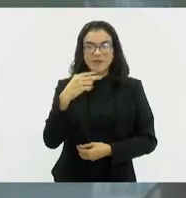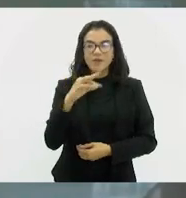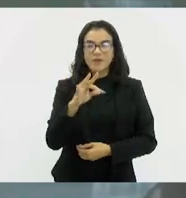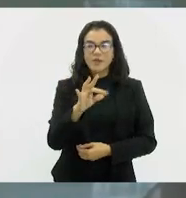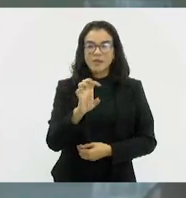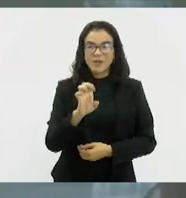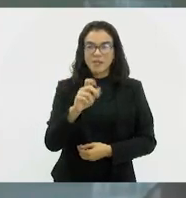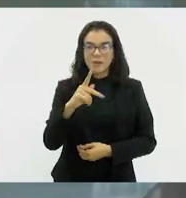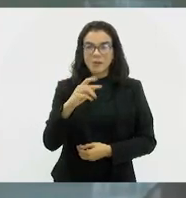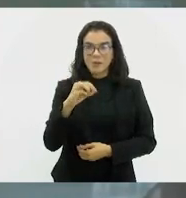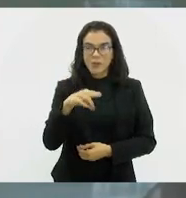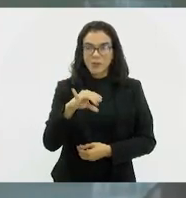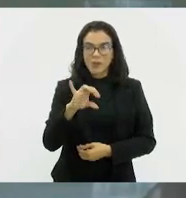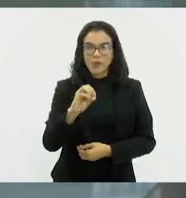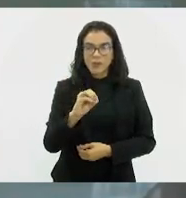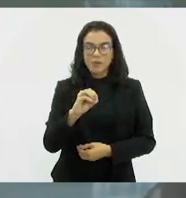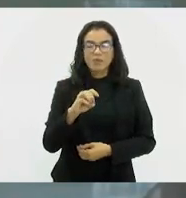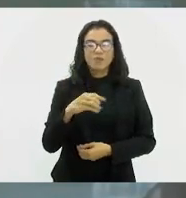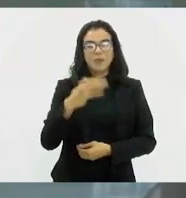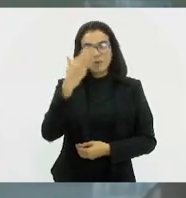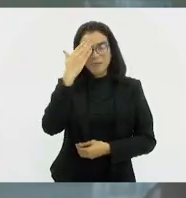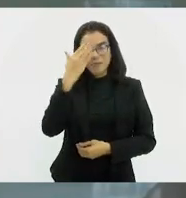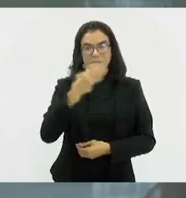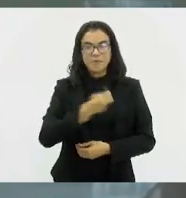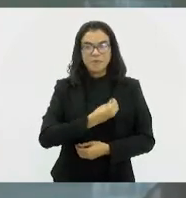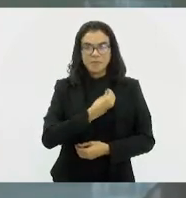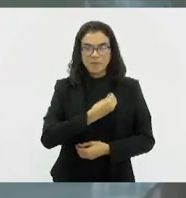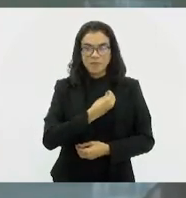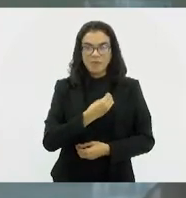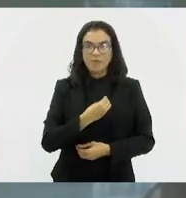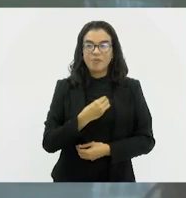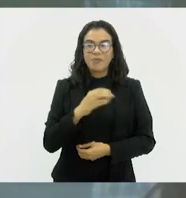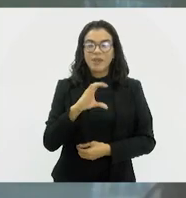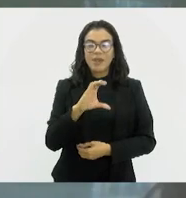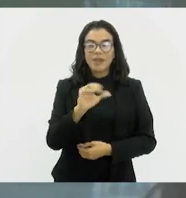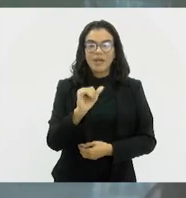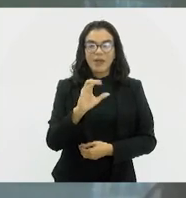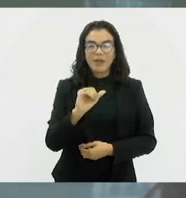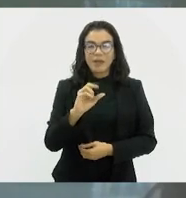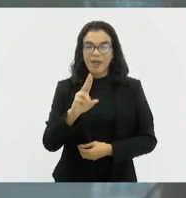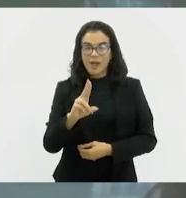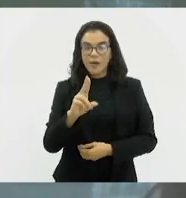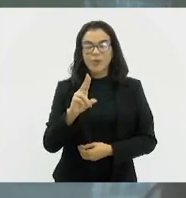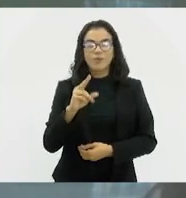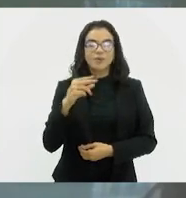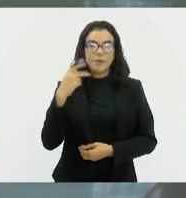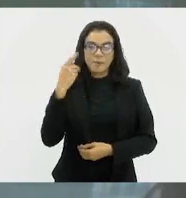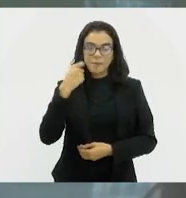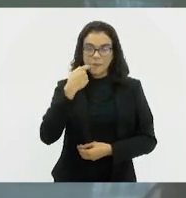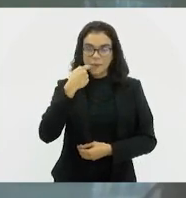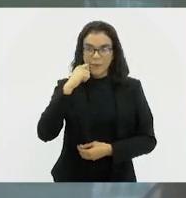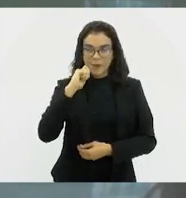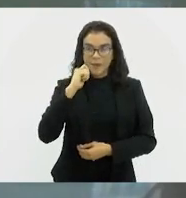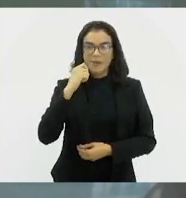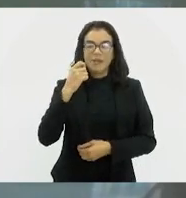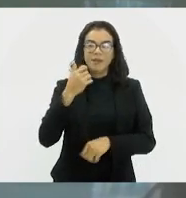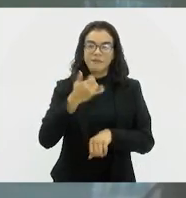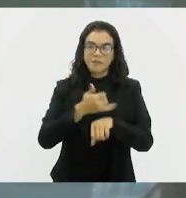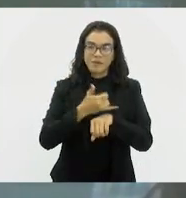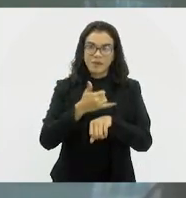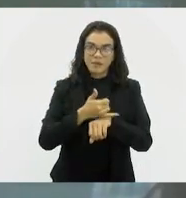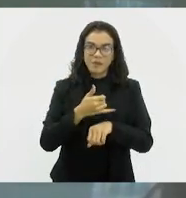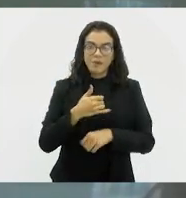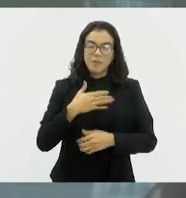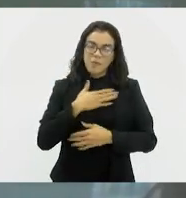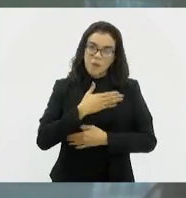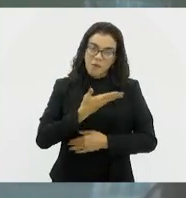meu parceiro, obrigado pela presença, Tempone. Cacau da Padaria, grande vereador de Volta Redonda. Meu